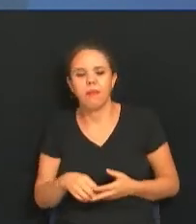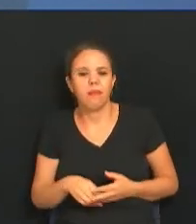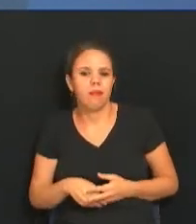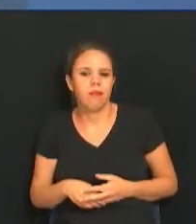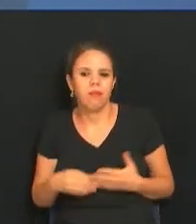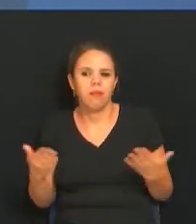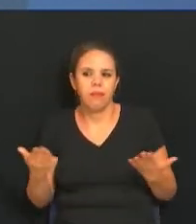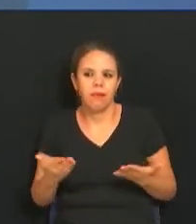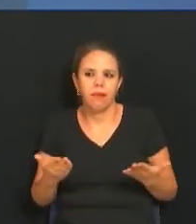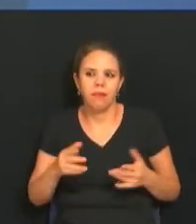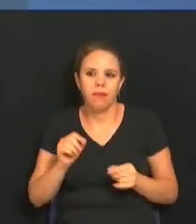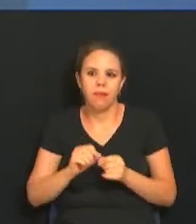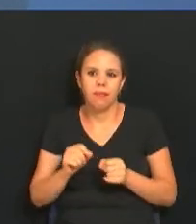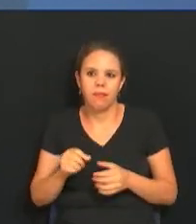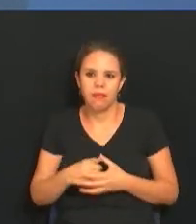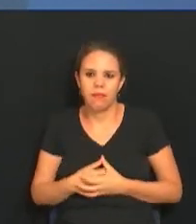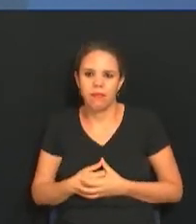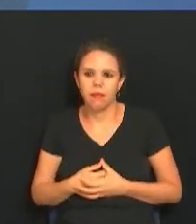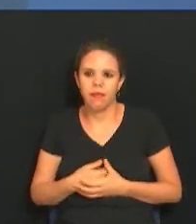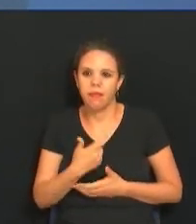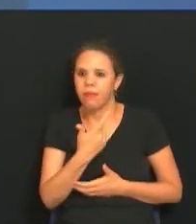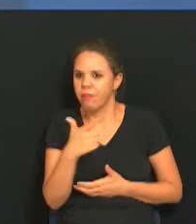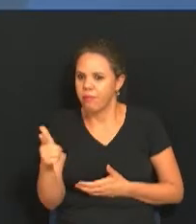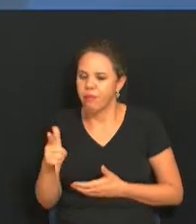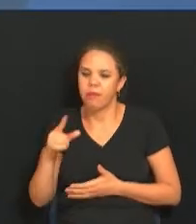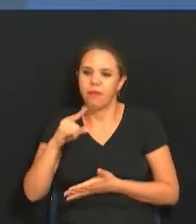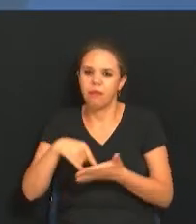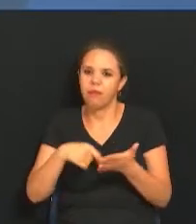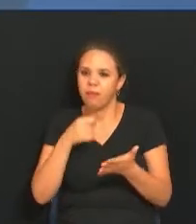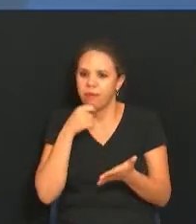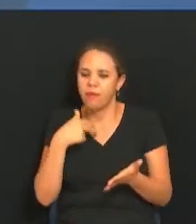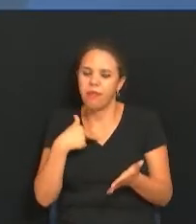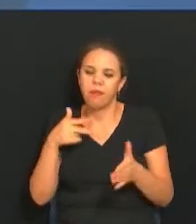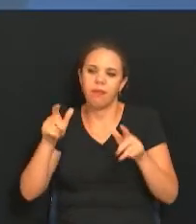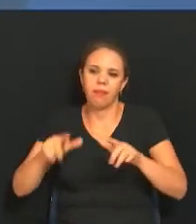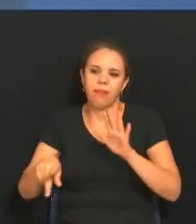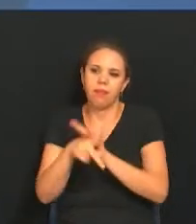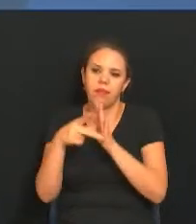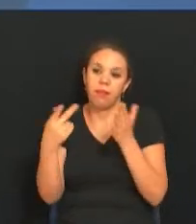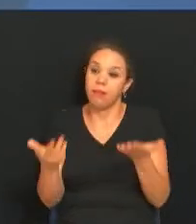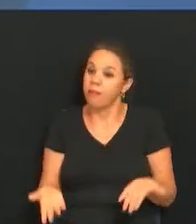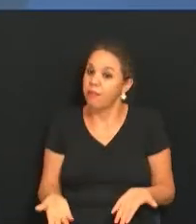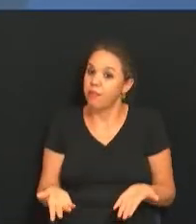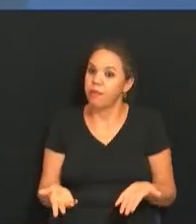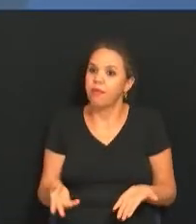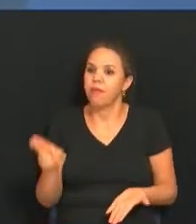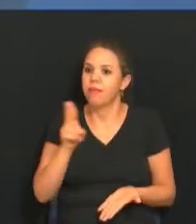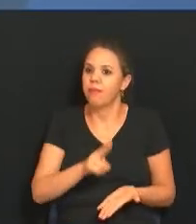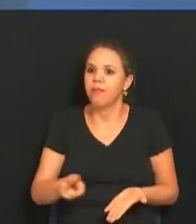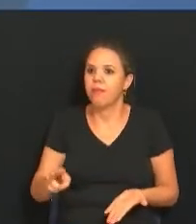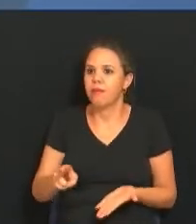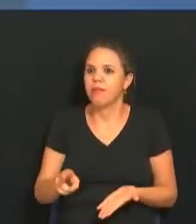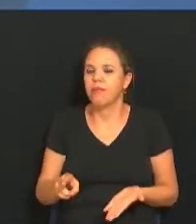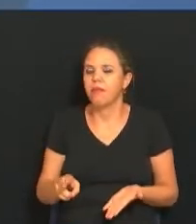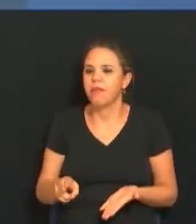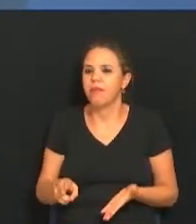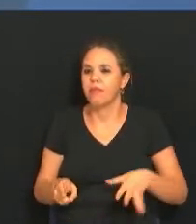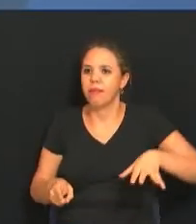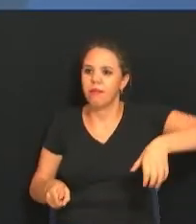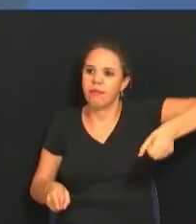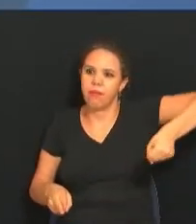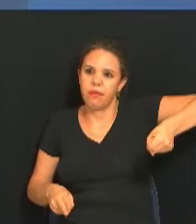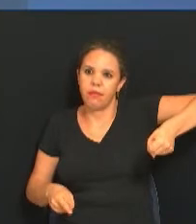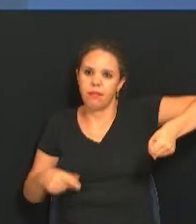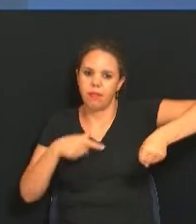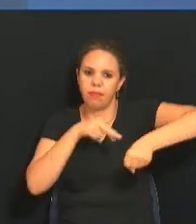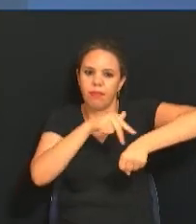para eles fazerem isso, não tendo uma regulamentação, não tendo um local específico, eles se utilizam das traves nas